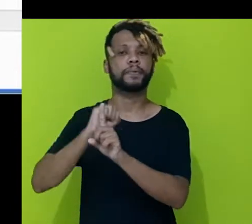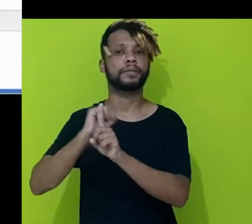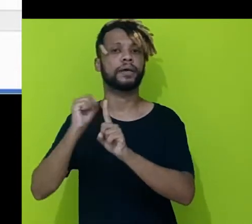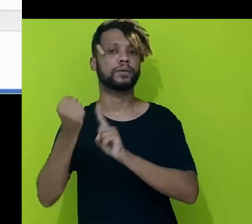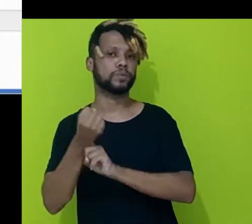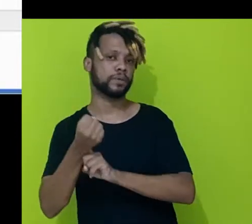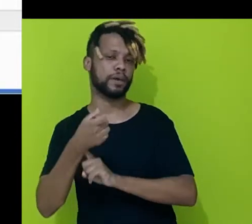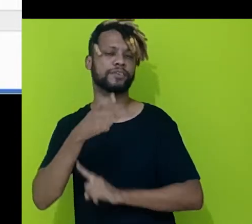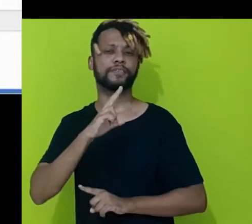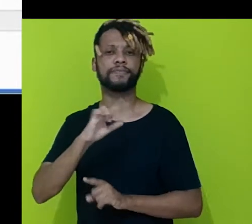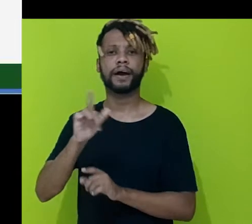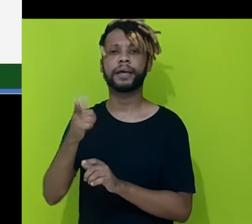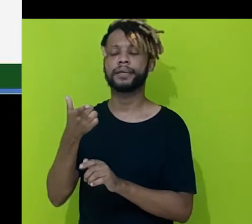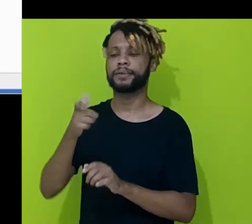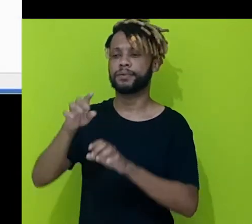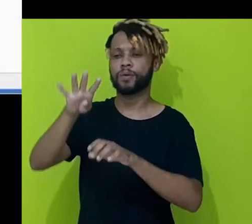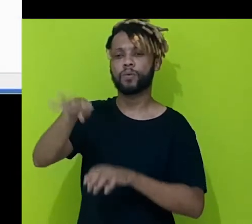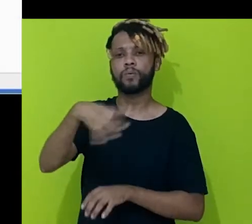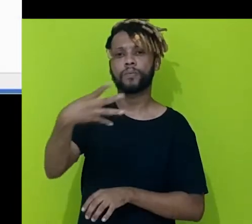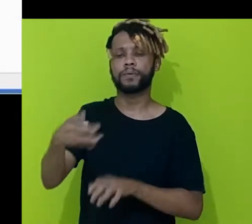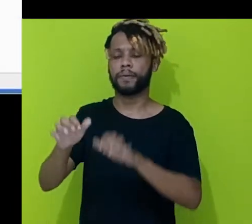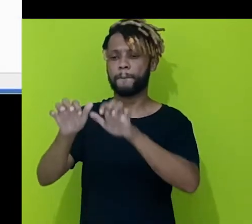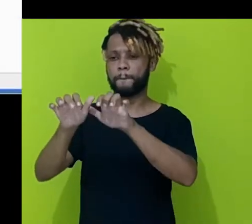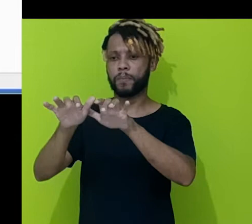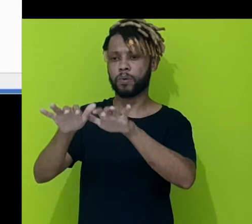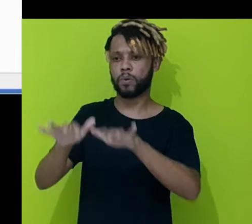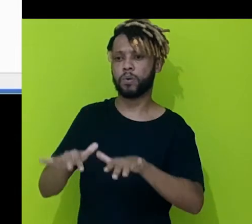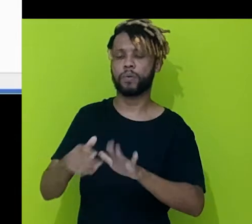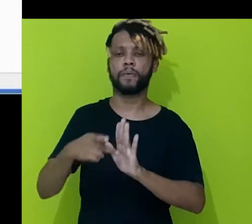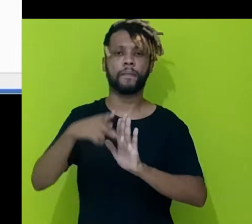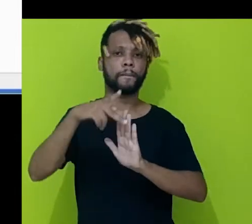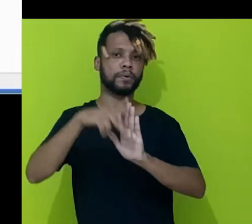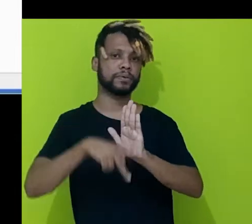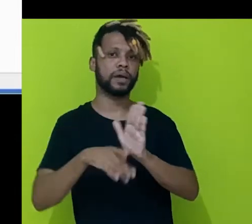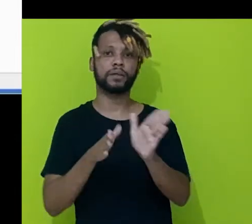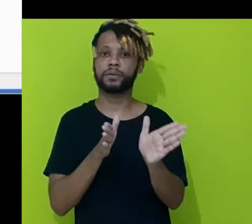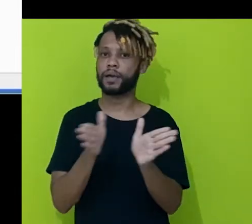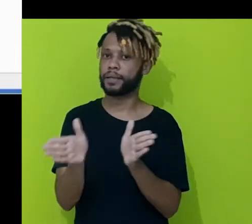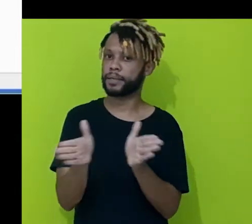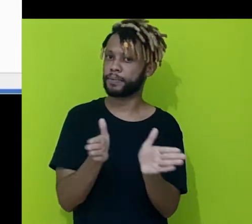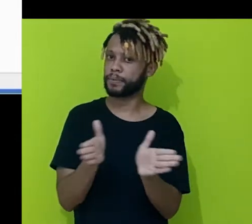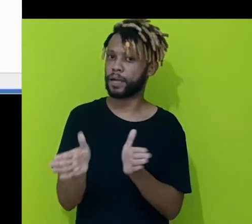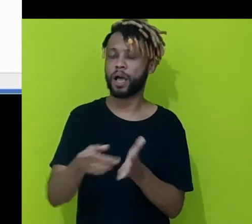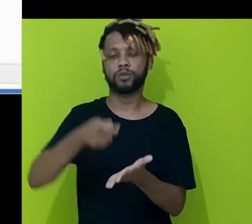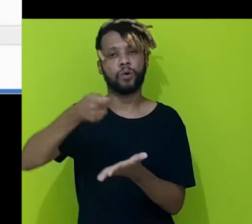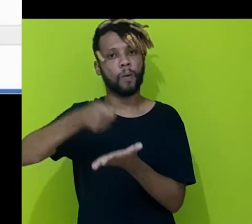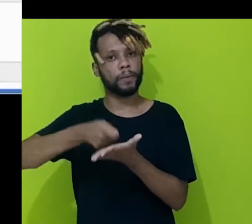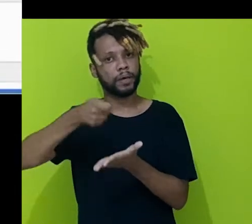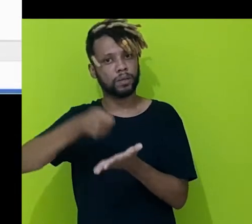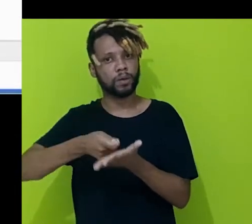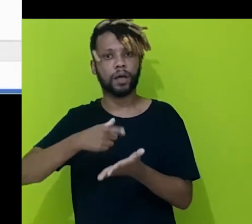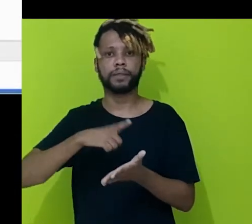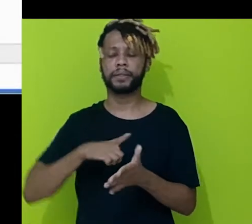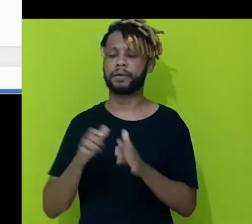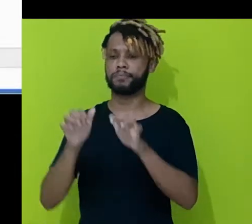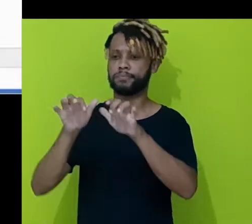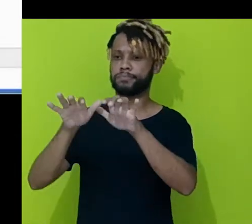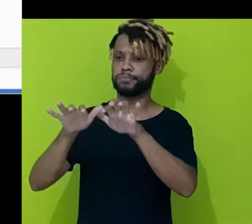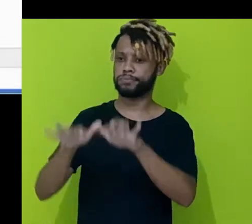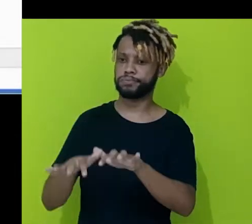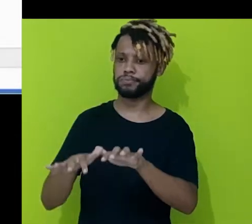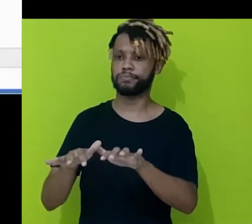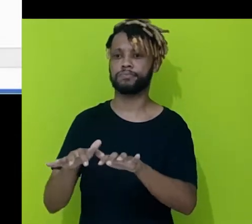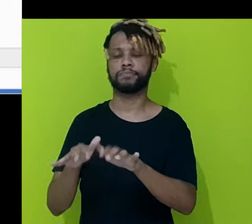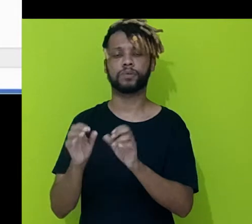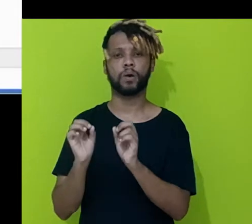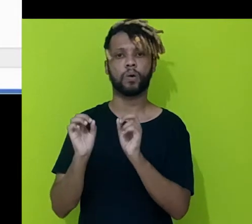o formulário. Questões de acessibilidade, é obrigatório o preenchimento? A gente preenche